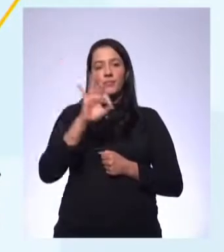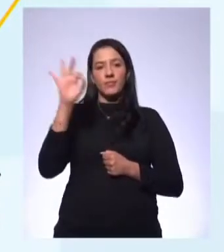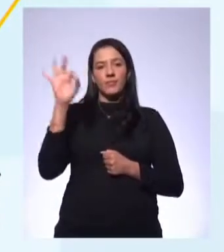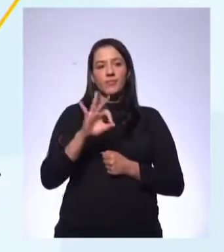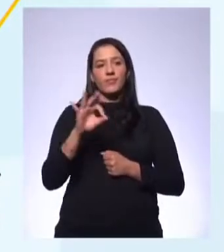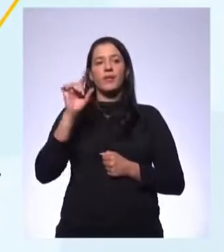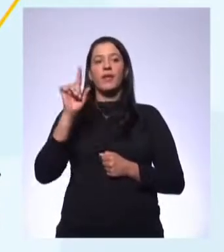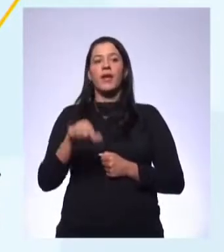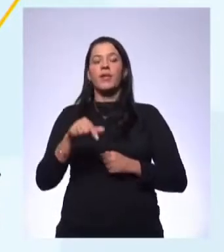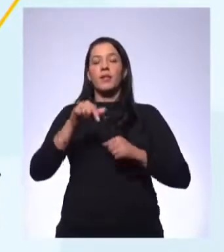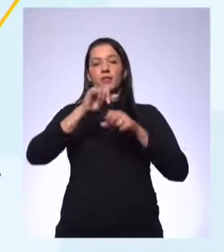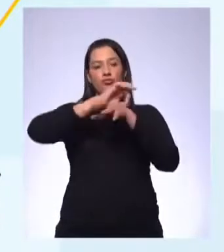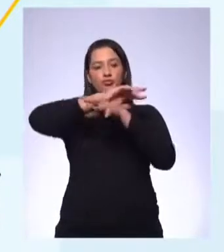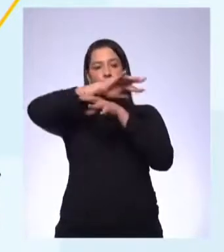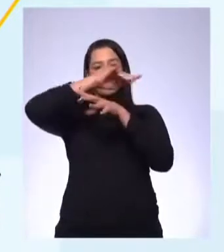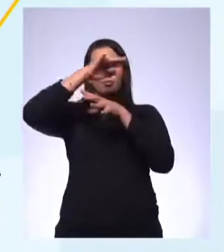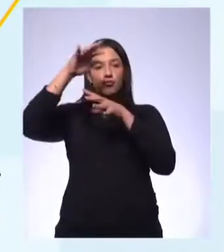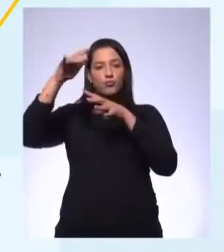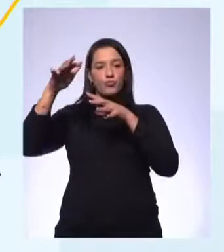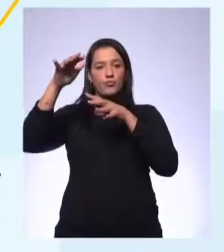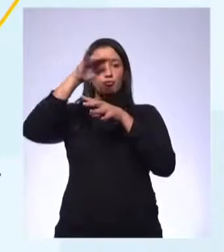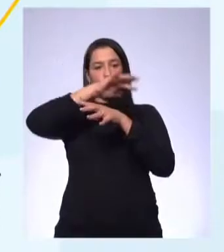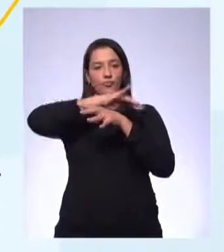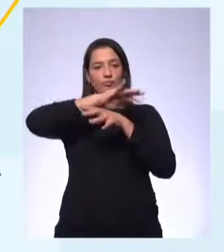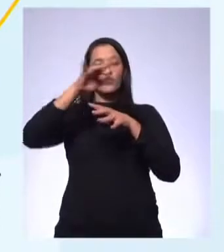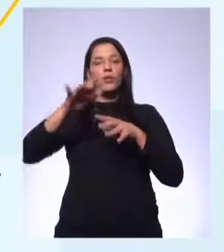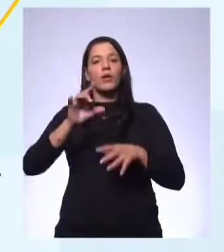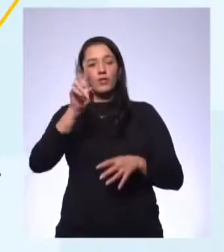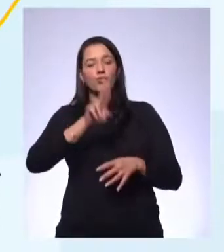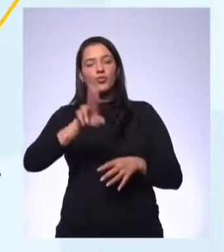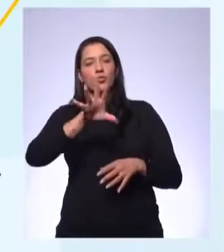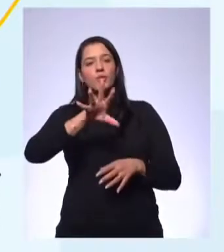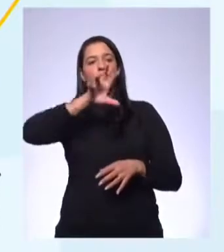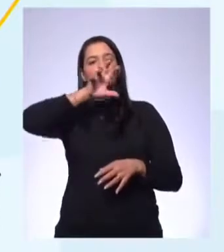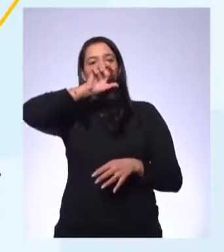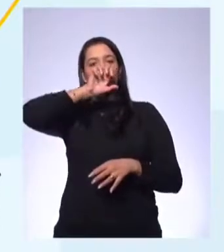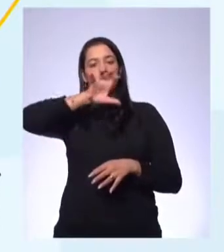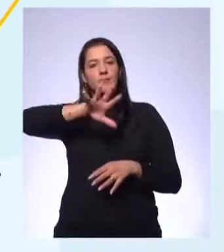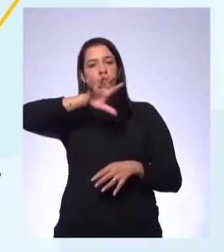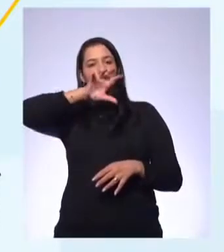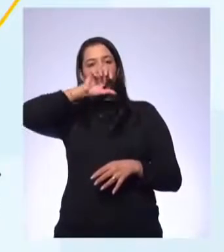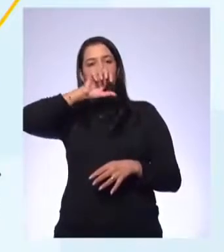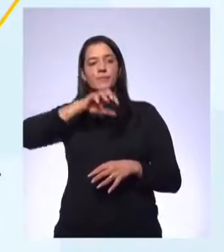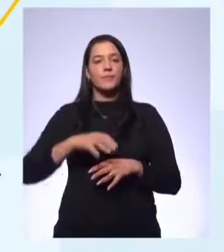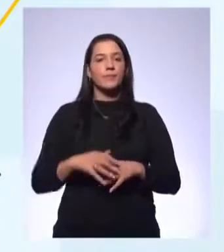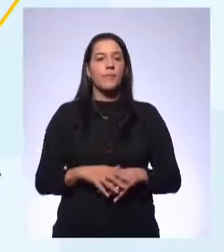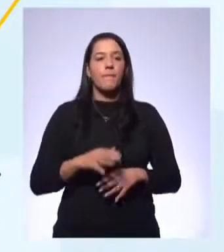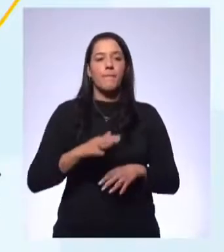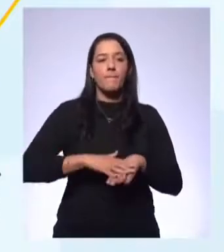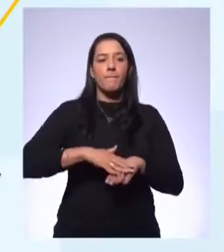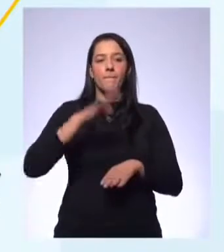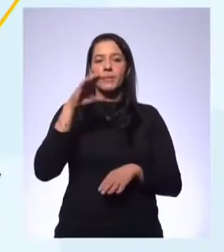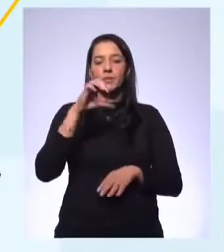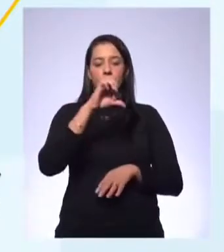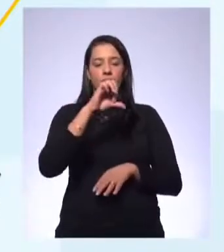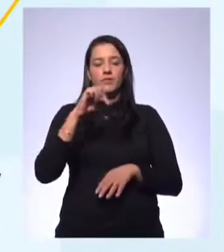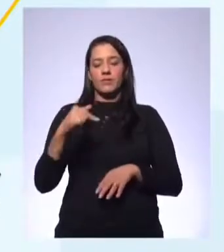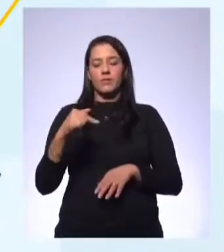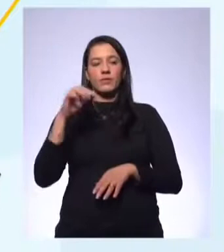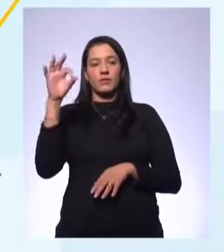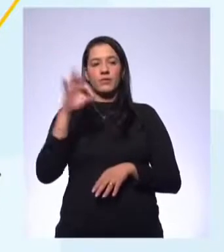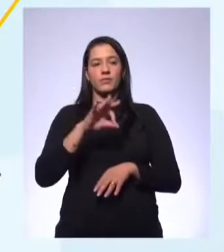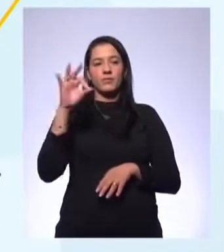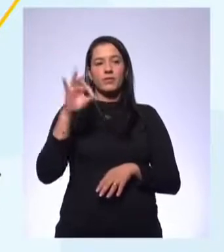0,03% está na atmosfera. A gente usa essa água, está respirando ela. Mas mais de 97%, galera, de